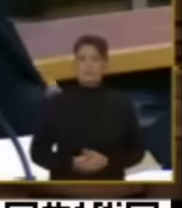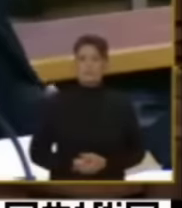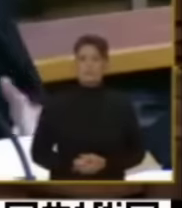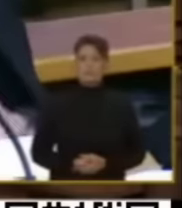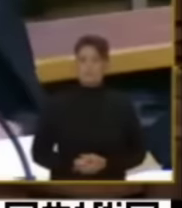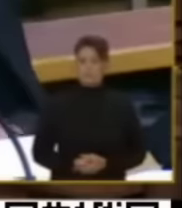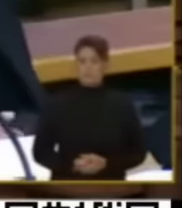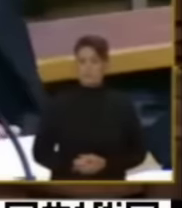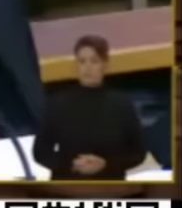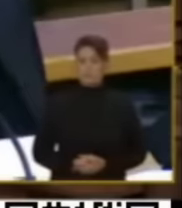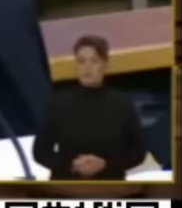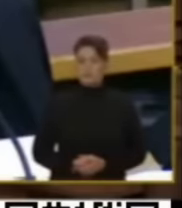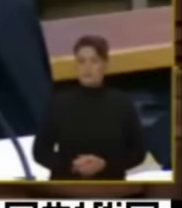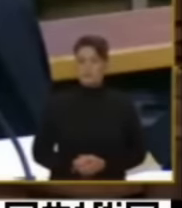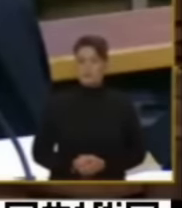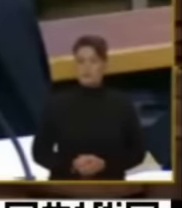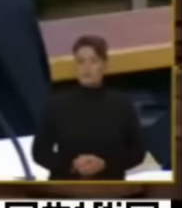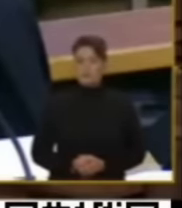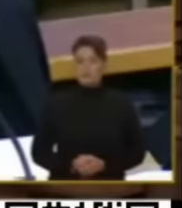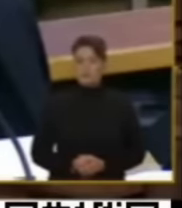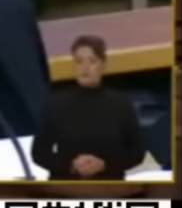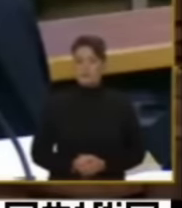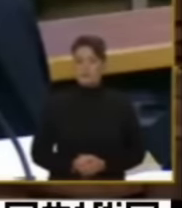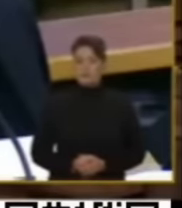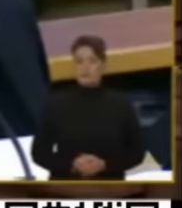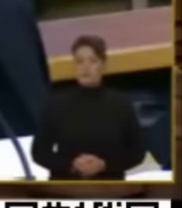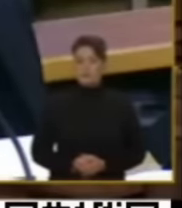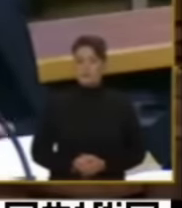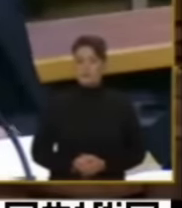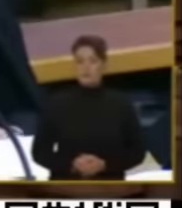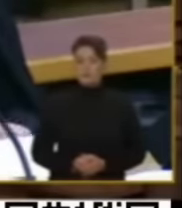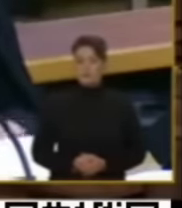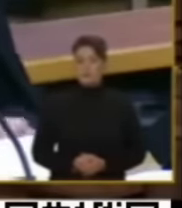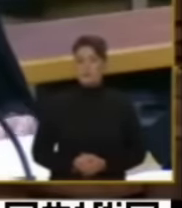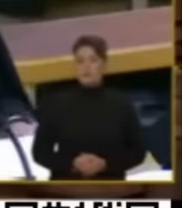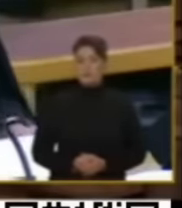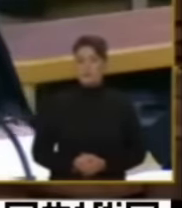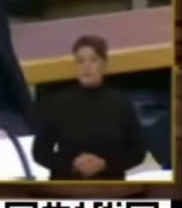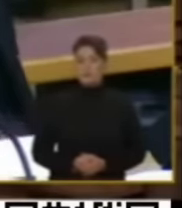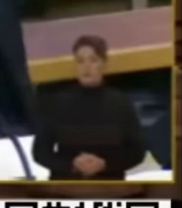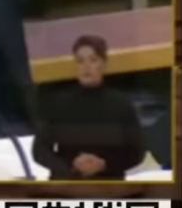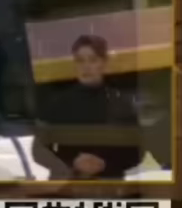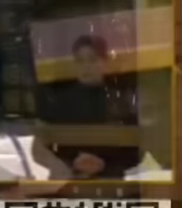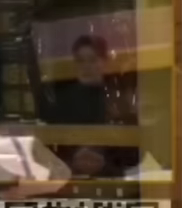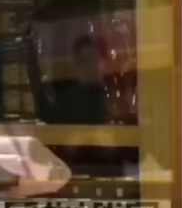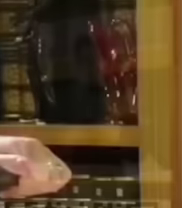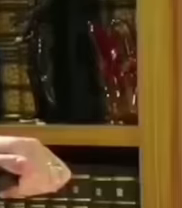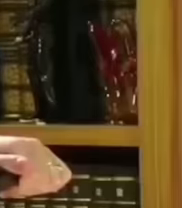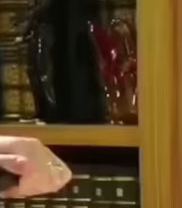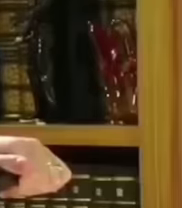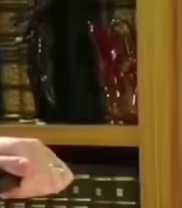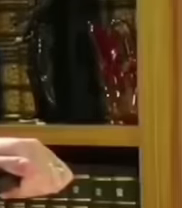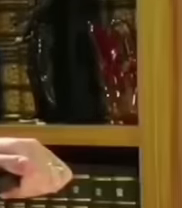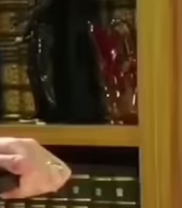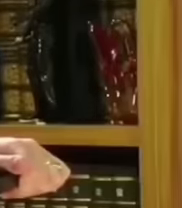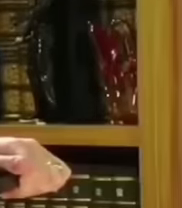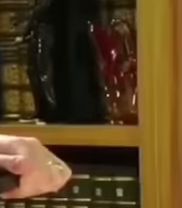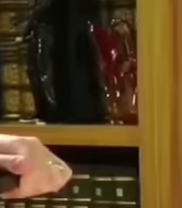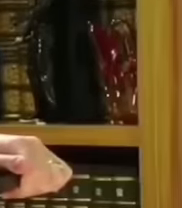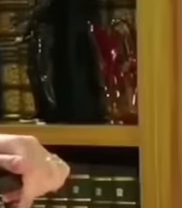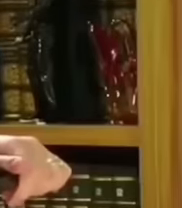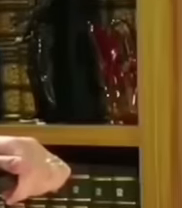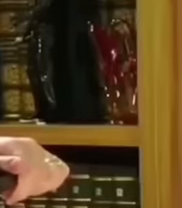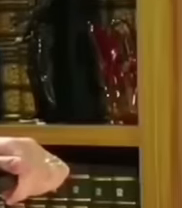Ou seja, ilegalidade silenciosa, porque estava em sigilo até então. Então, primeiro,